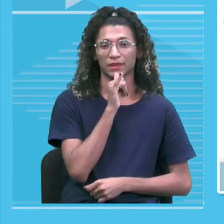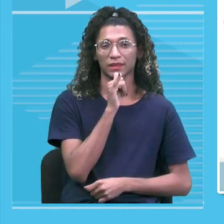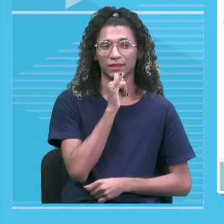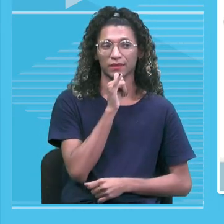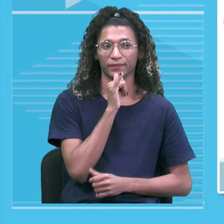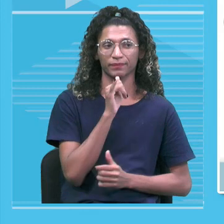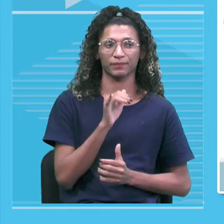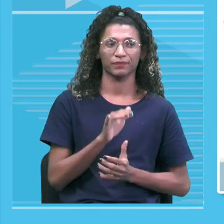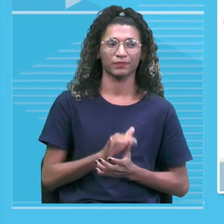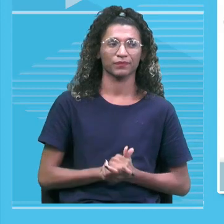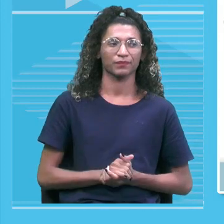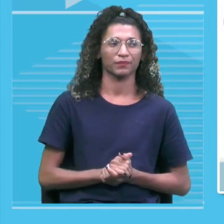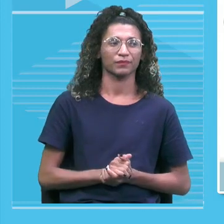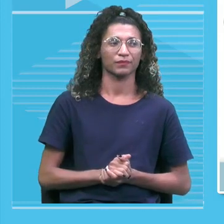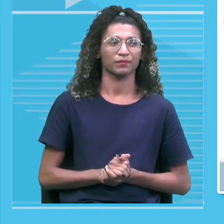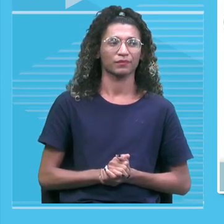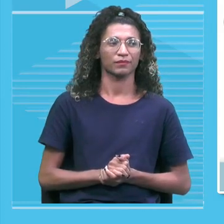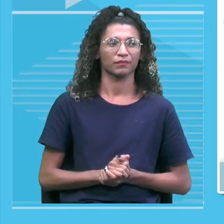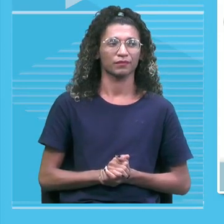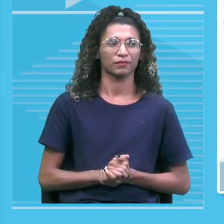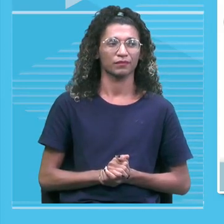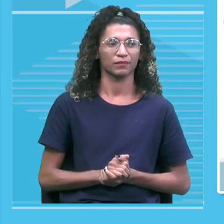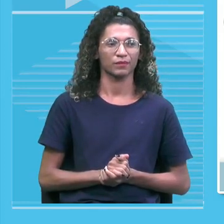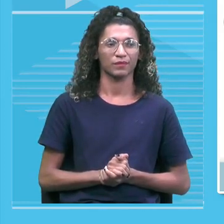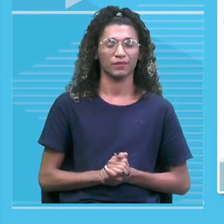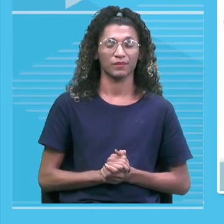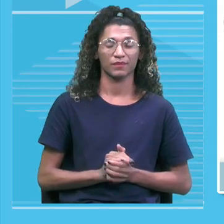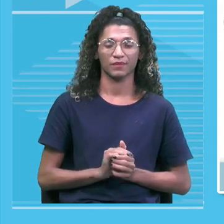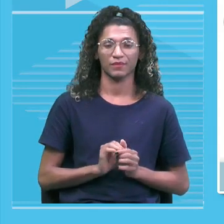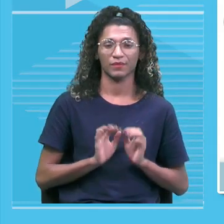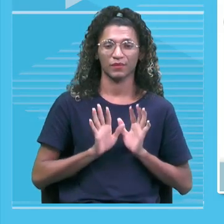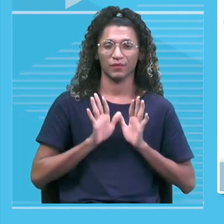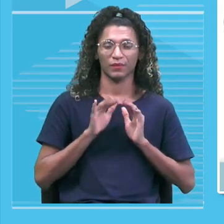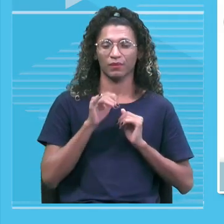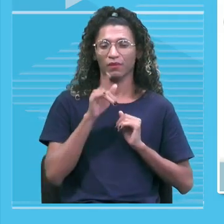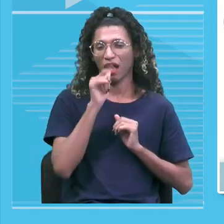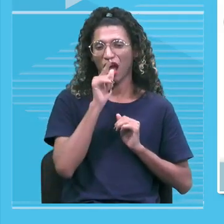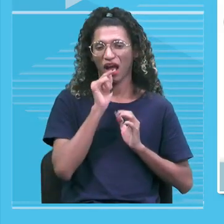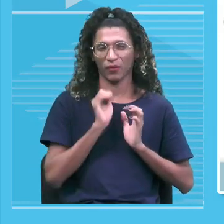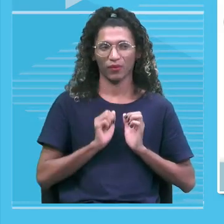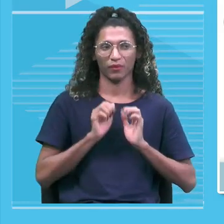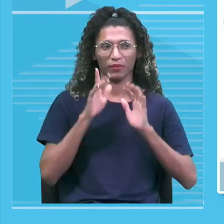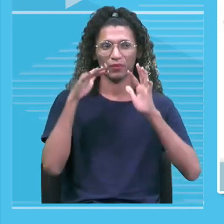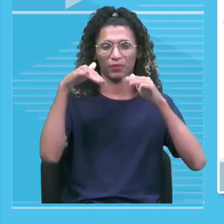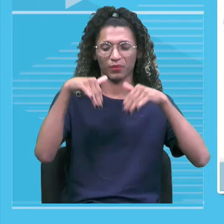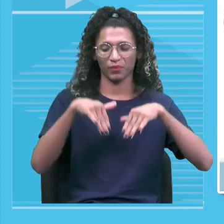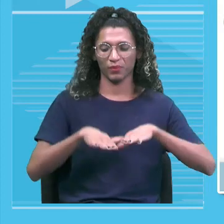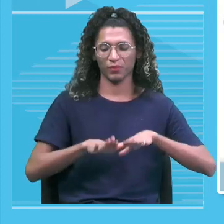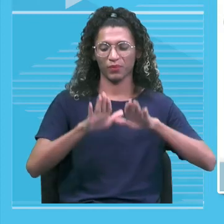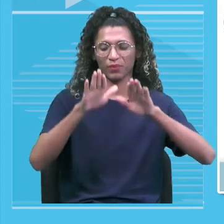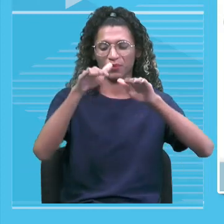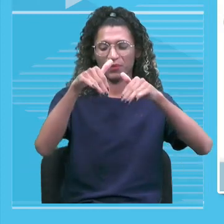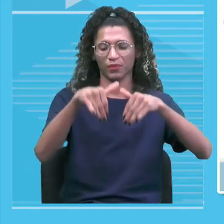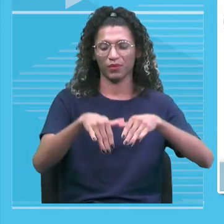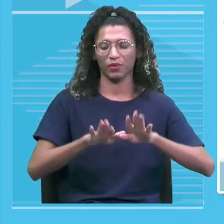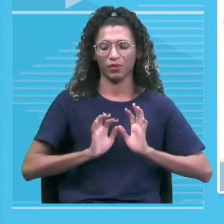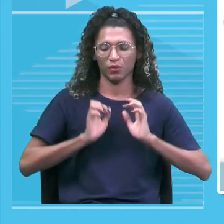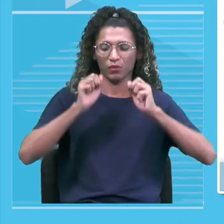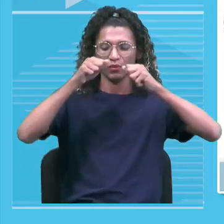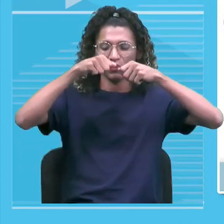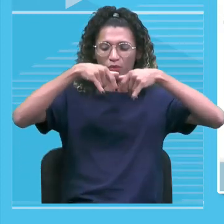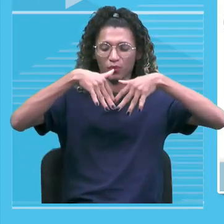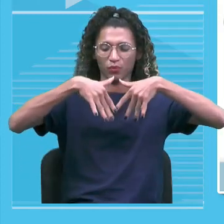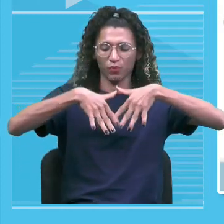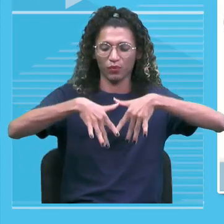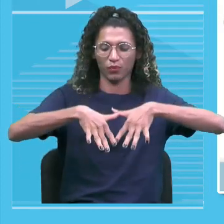as ondas em um Riacho Se você usar aquele exemplo que eu falei